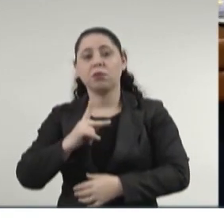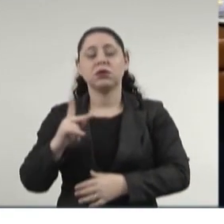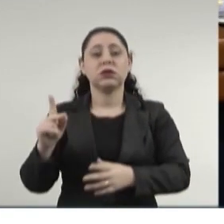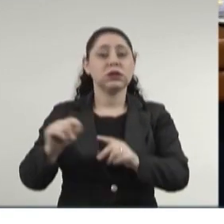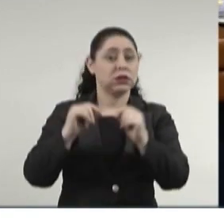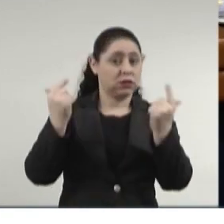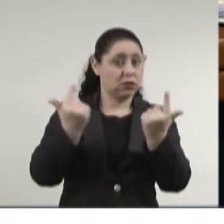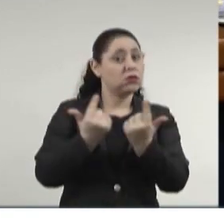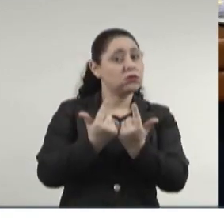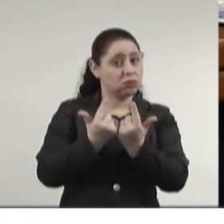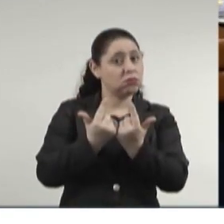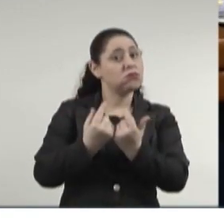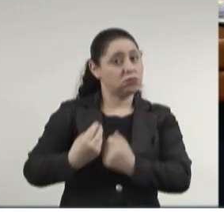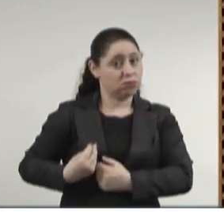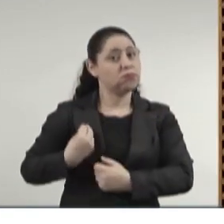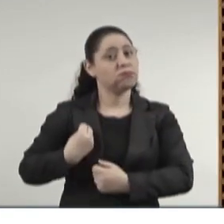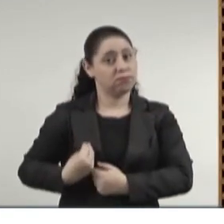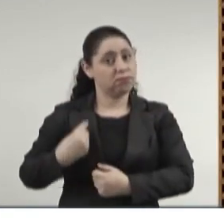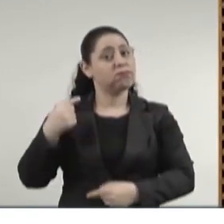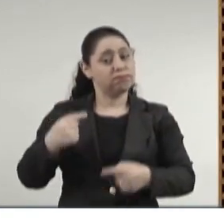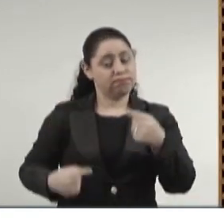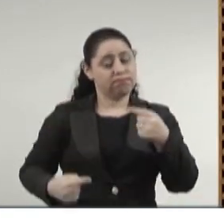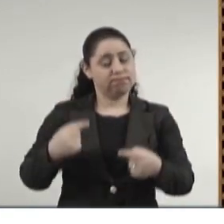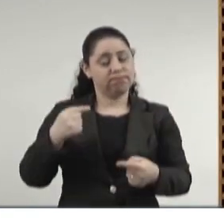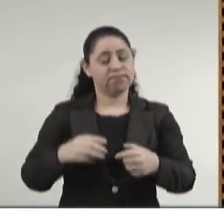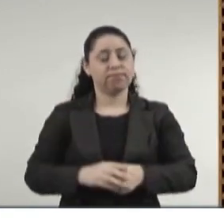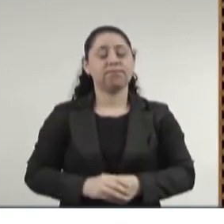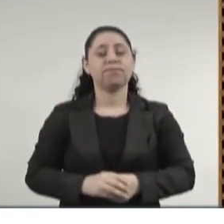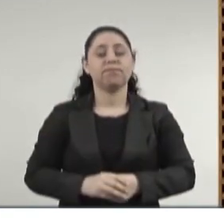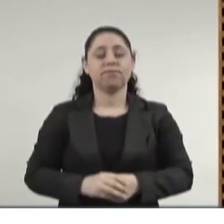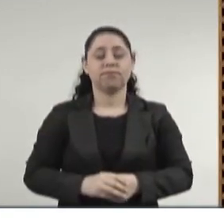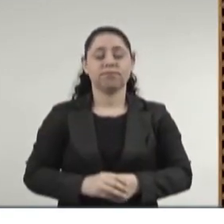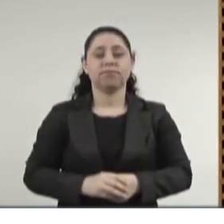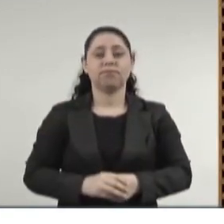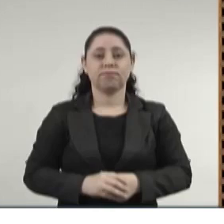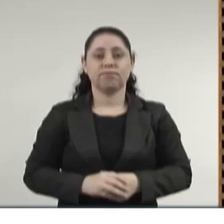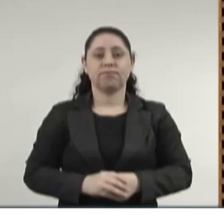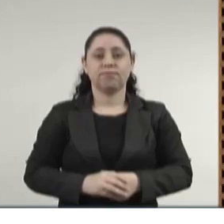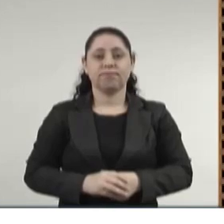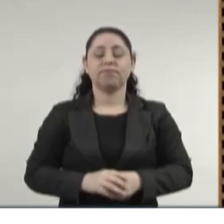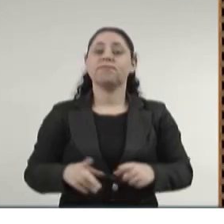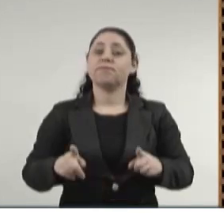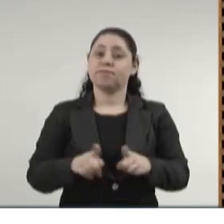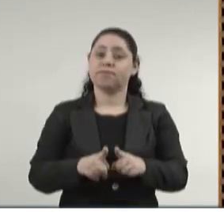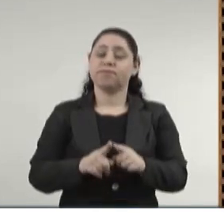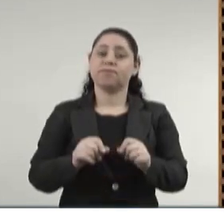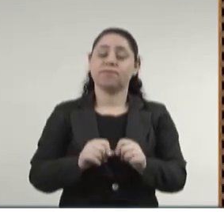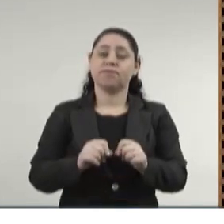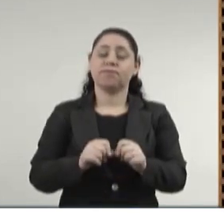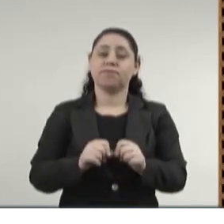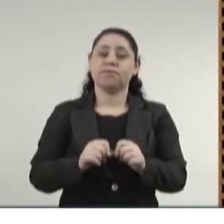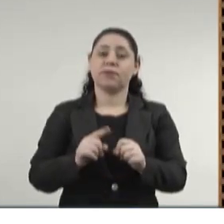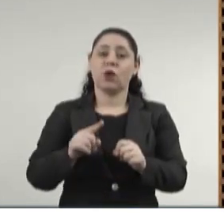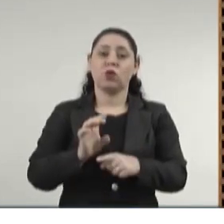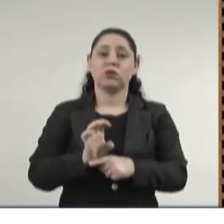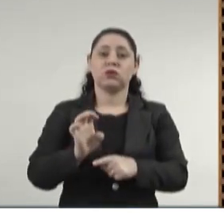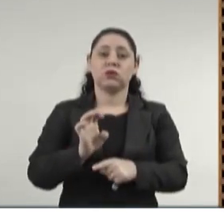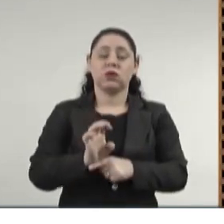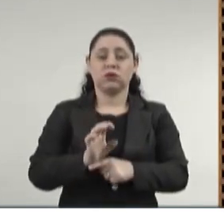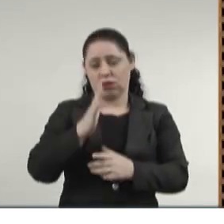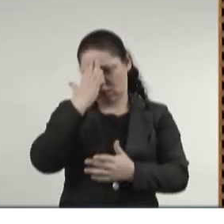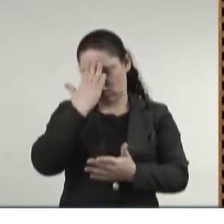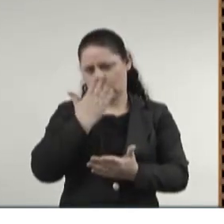a Assembleia Legislativa está presente nessa discussão. Claro. E colocar também o Estado,